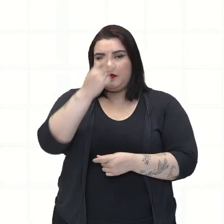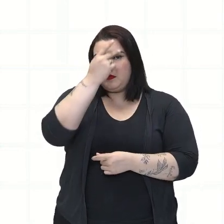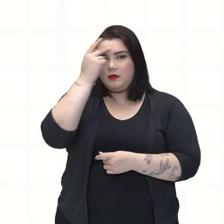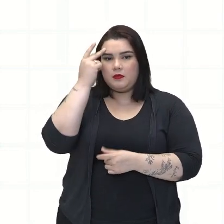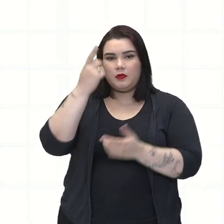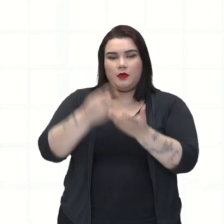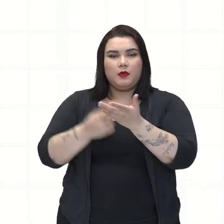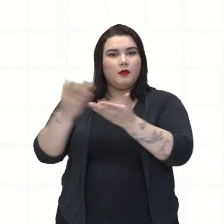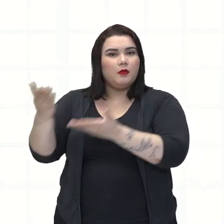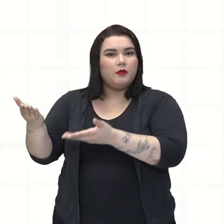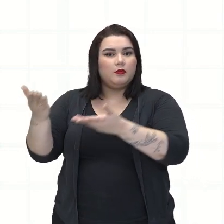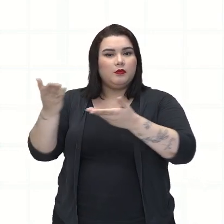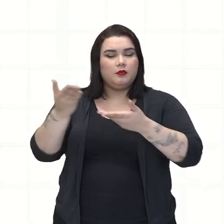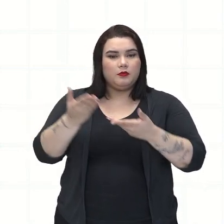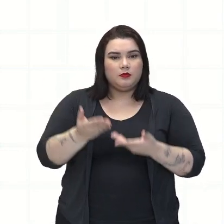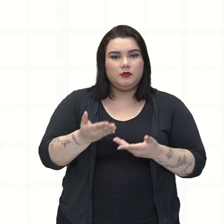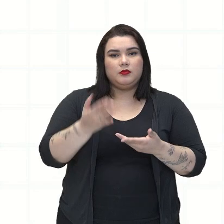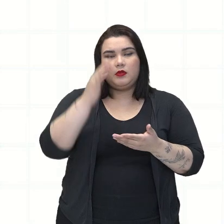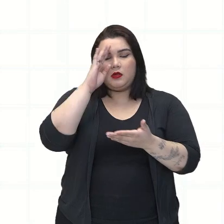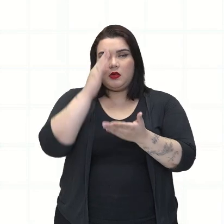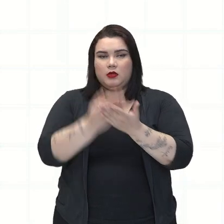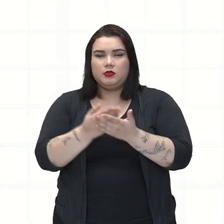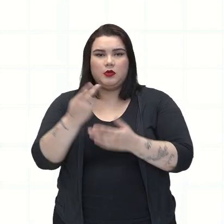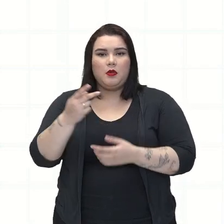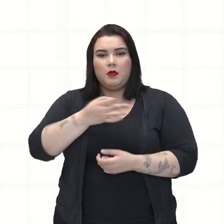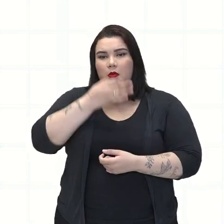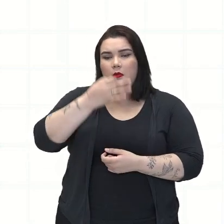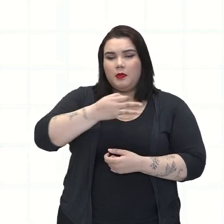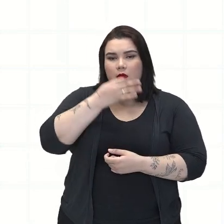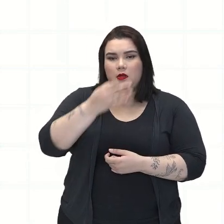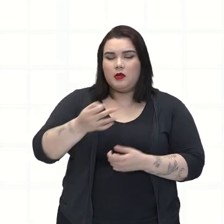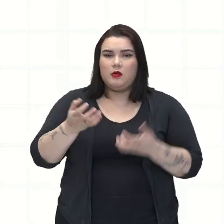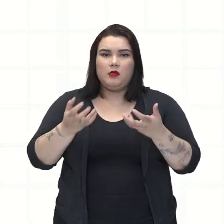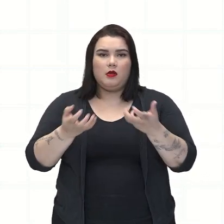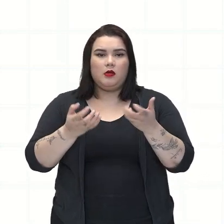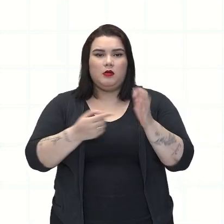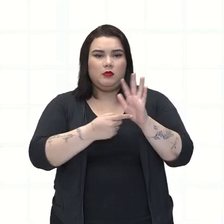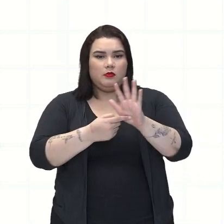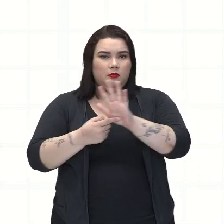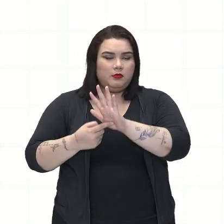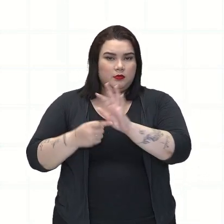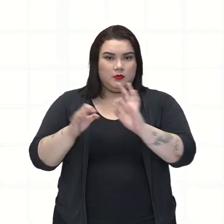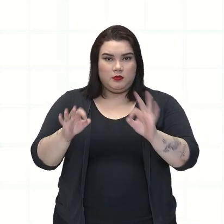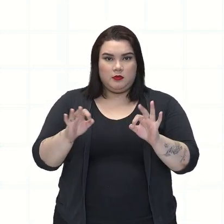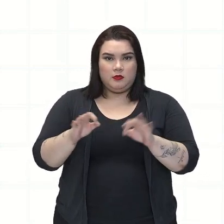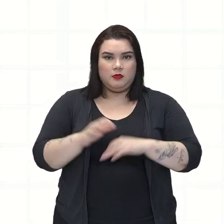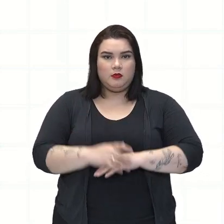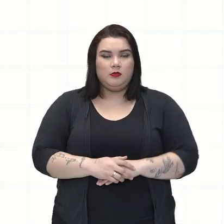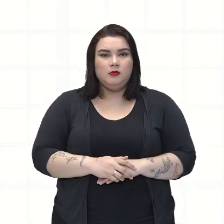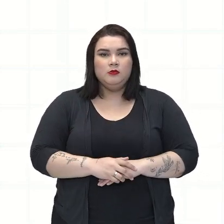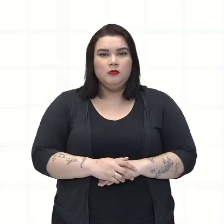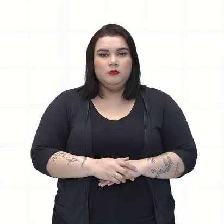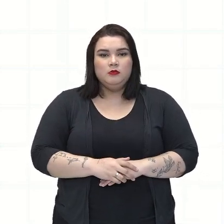foi convidada, né? Acredita ou quer apresentar. Ok?